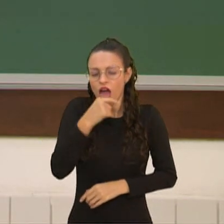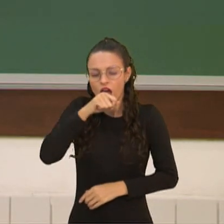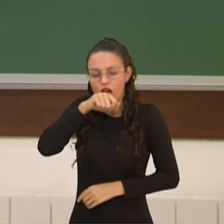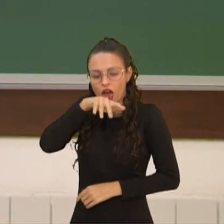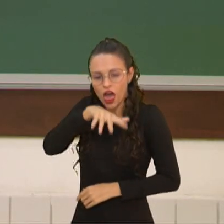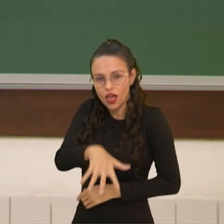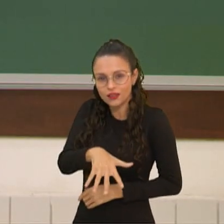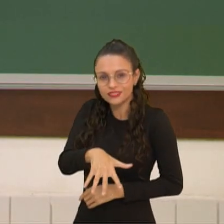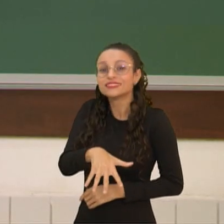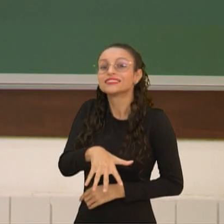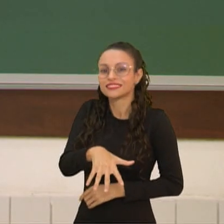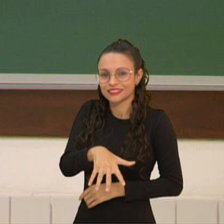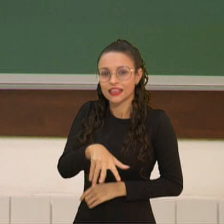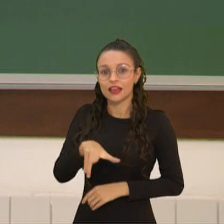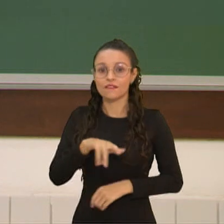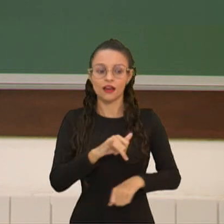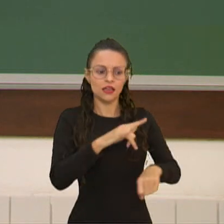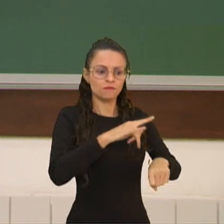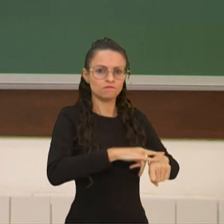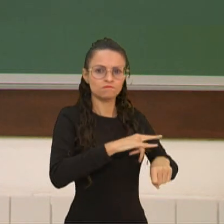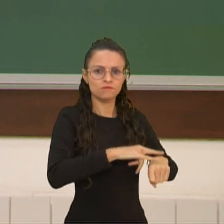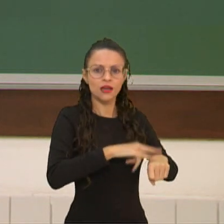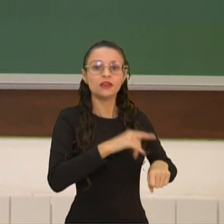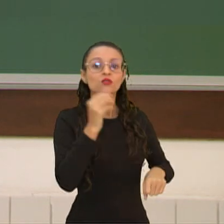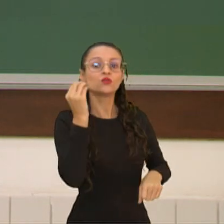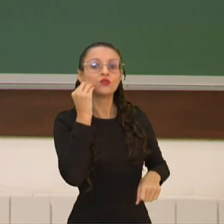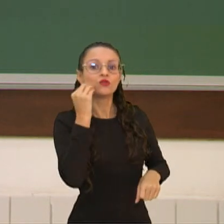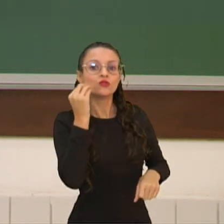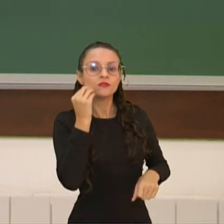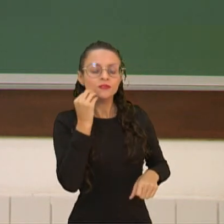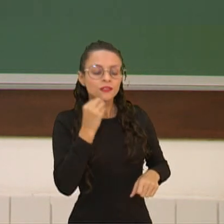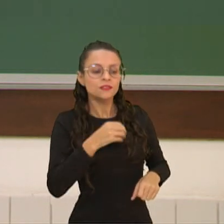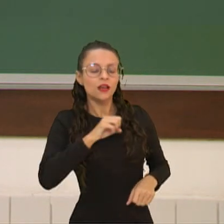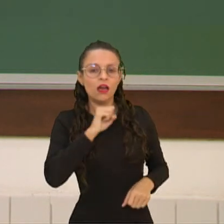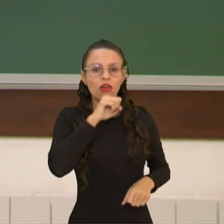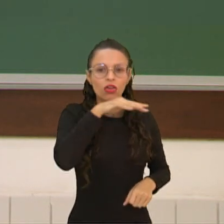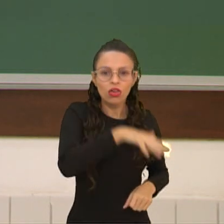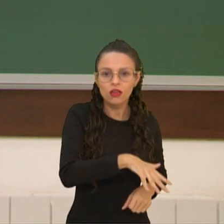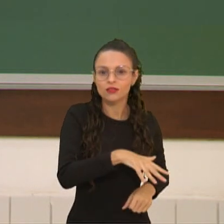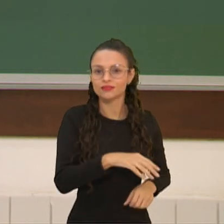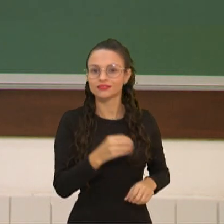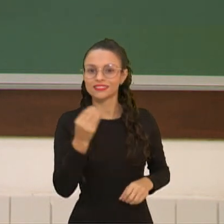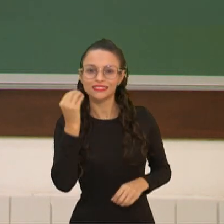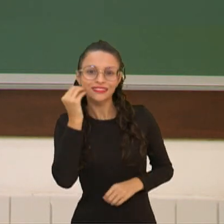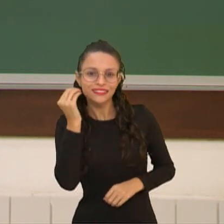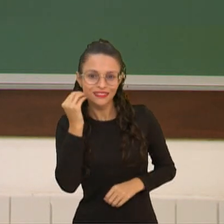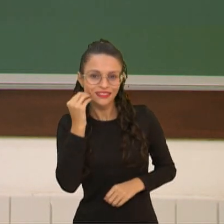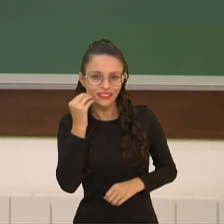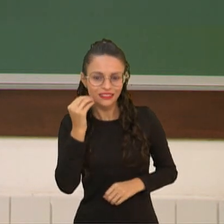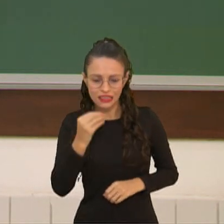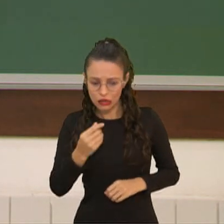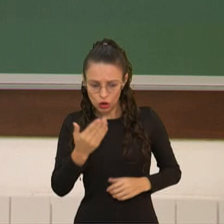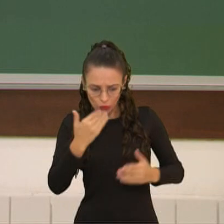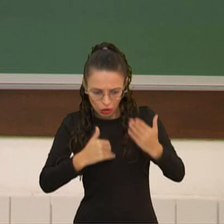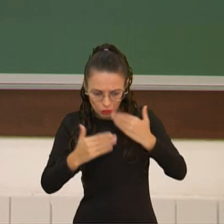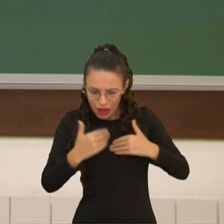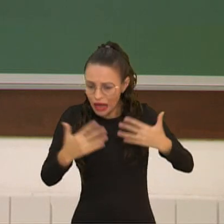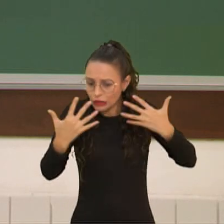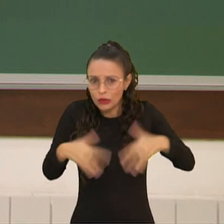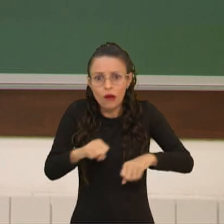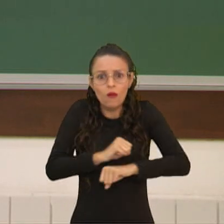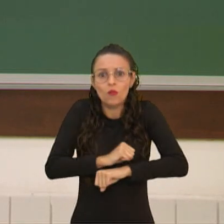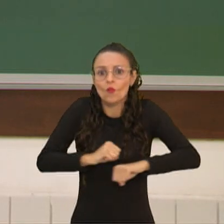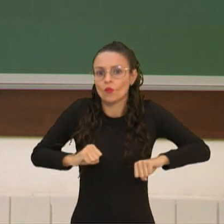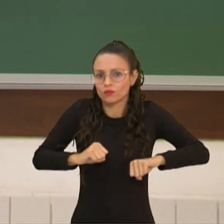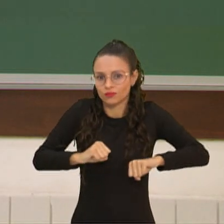ou seja ela vai no banheiro e tenta usar uma medida compensatória tenta se livrar daquelas calorias porque ela não